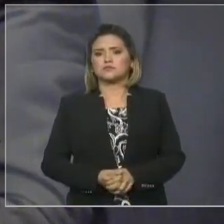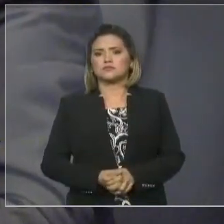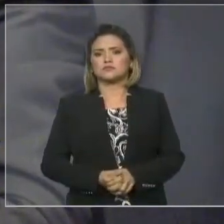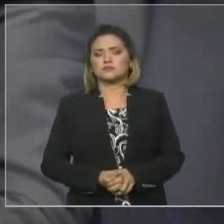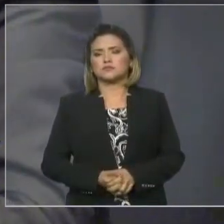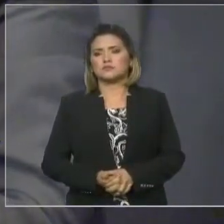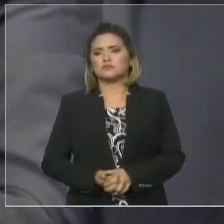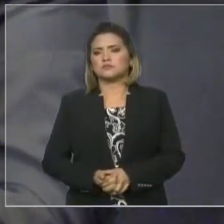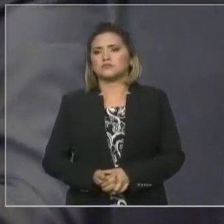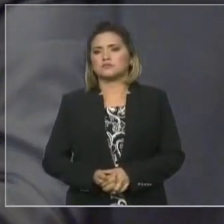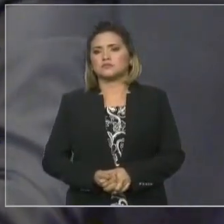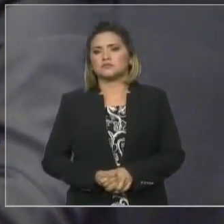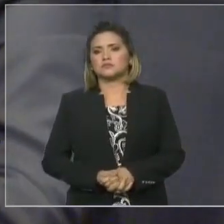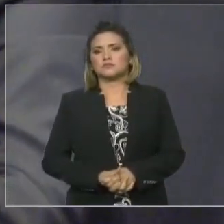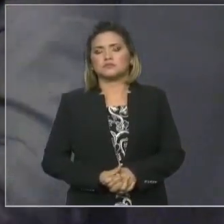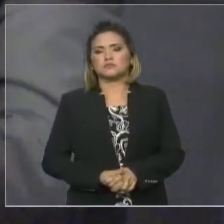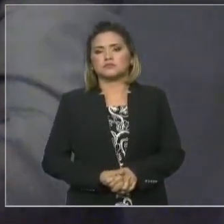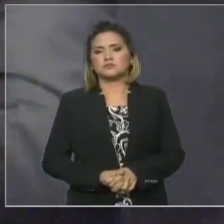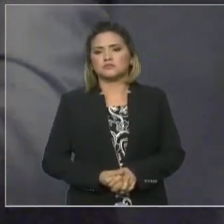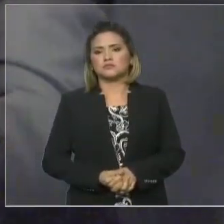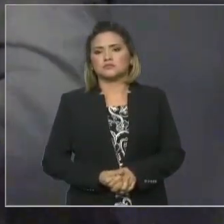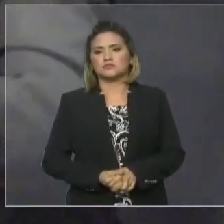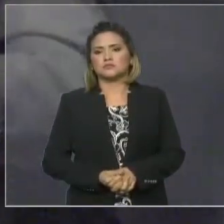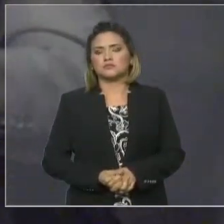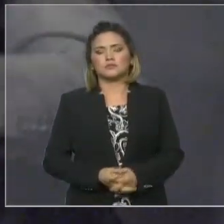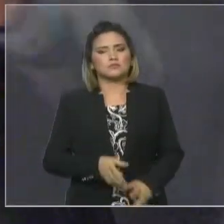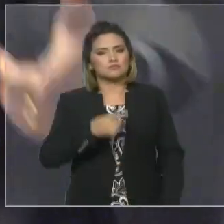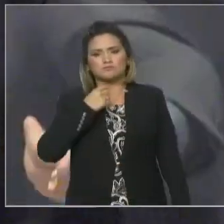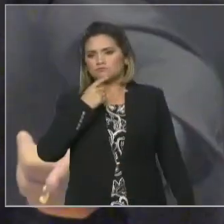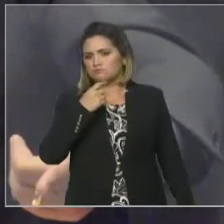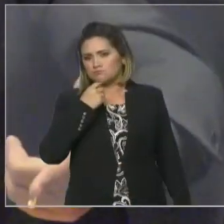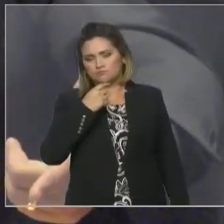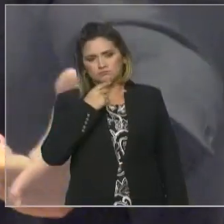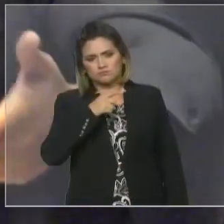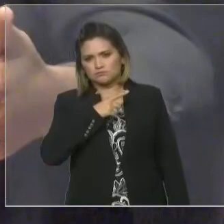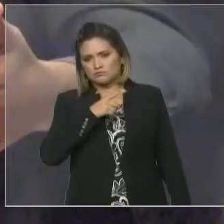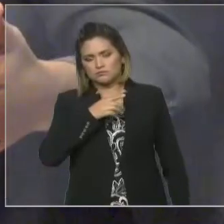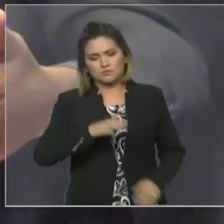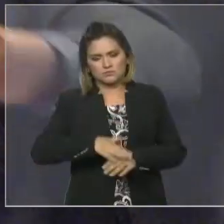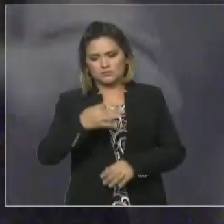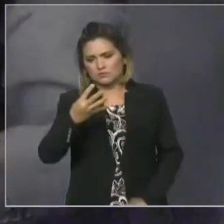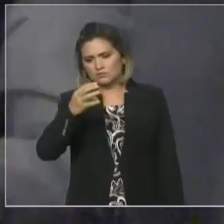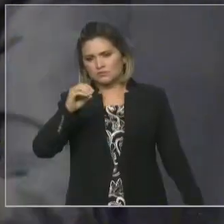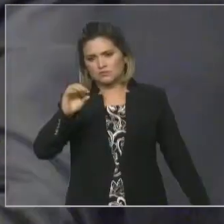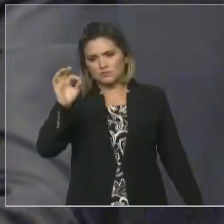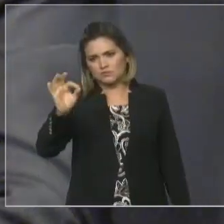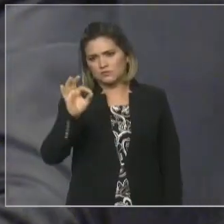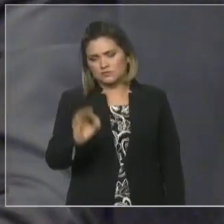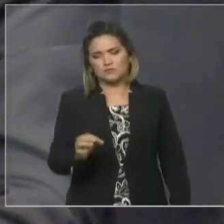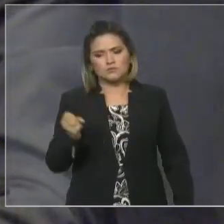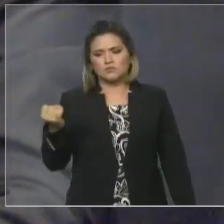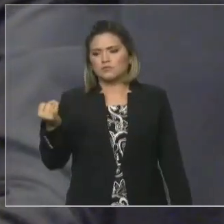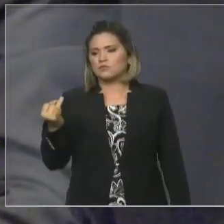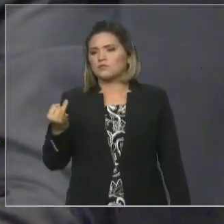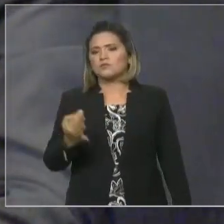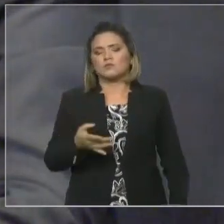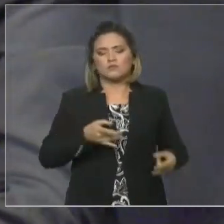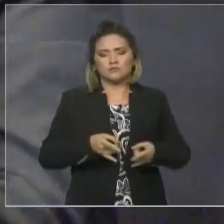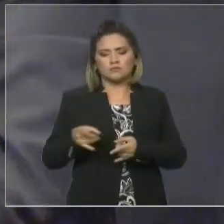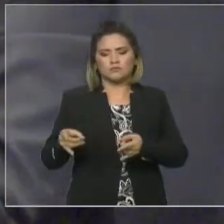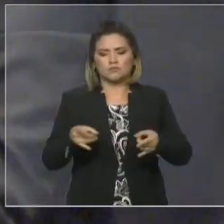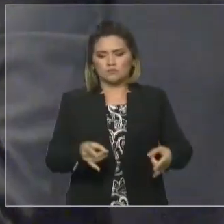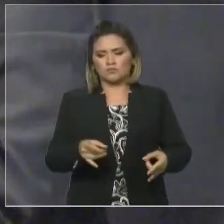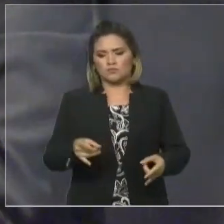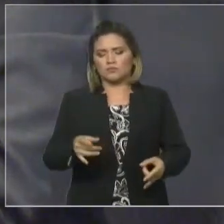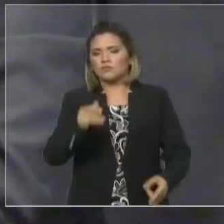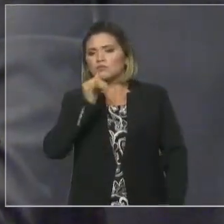teve o acréscimo em sua rede, em mais de 40% do número de leitos, a exemplo do que o Maranhão teve.